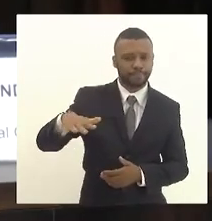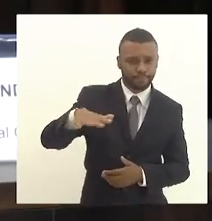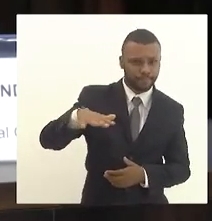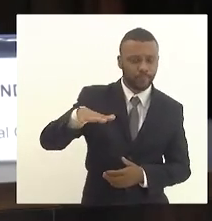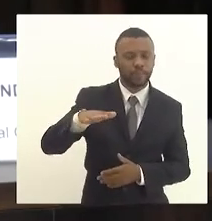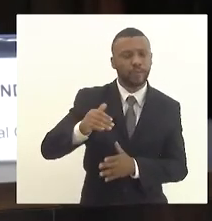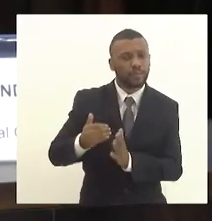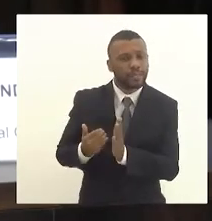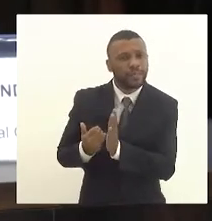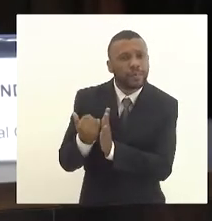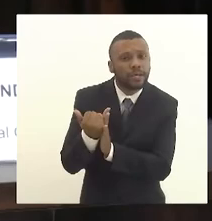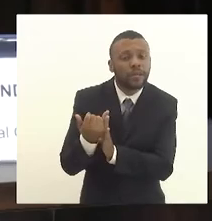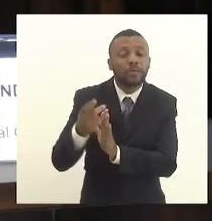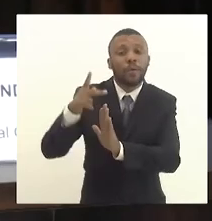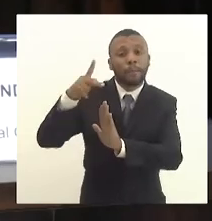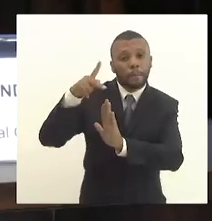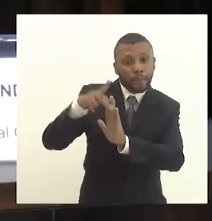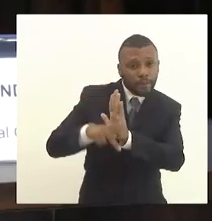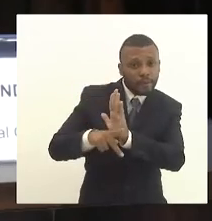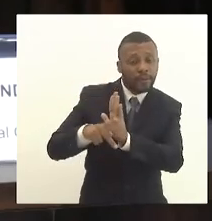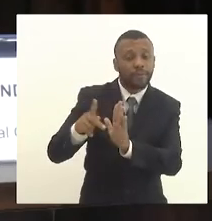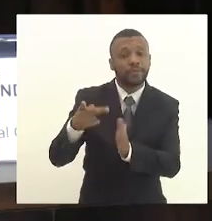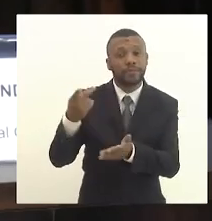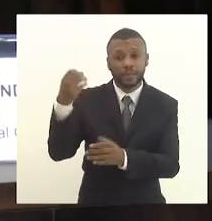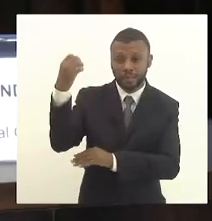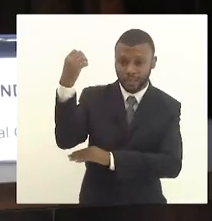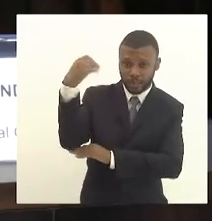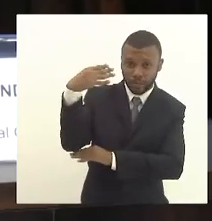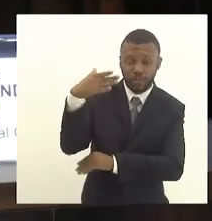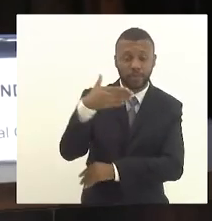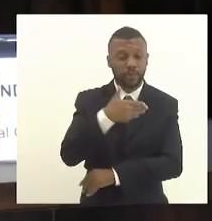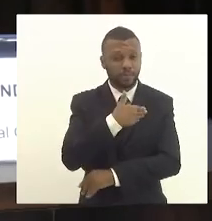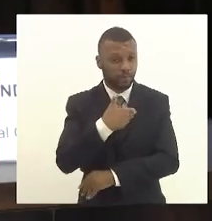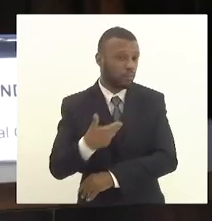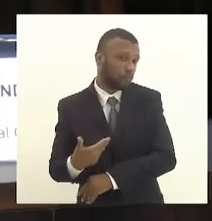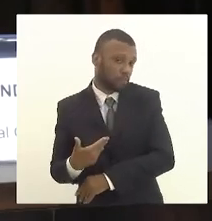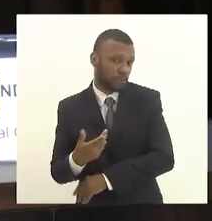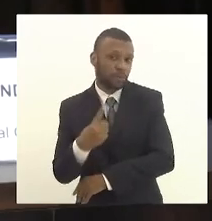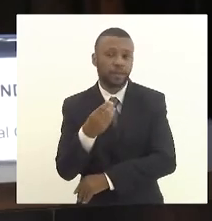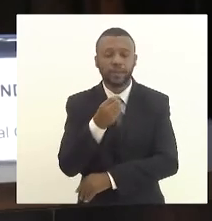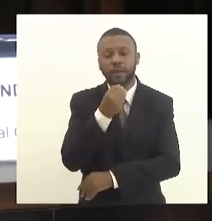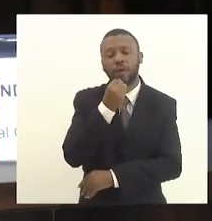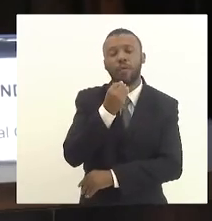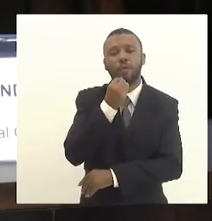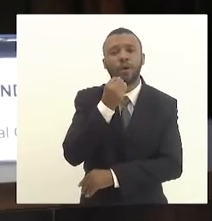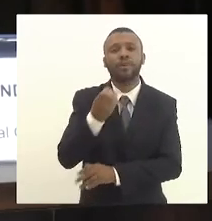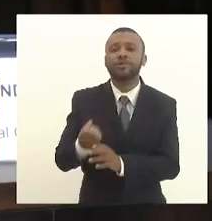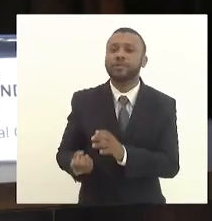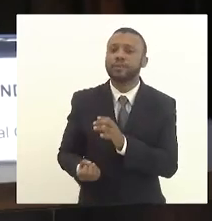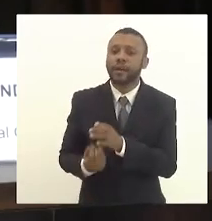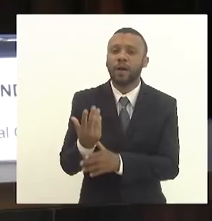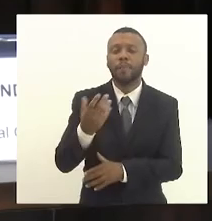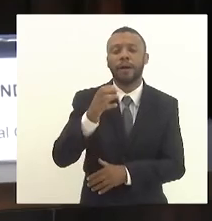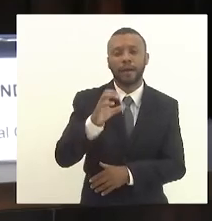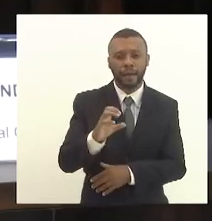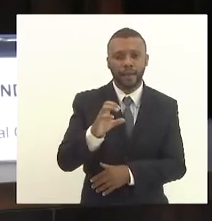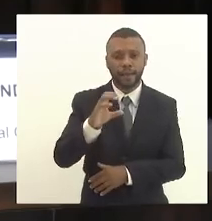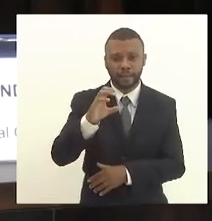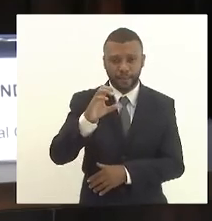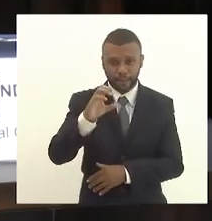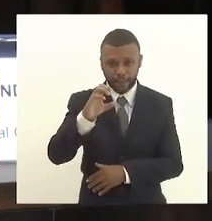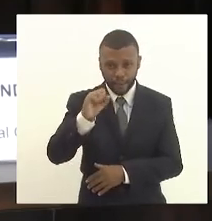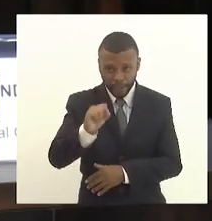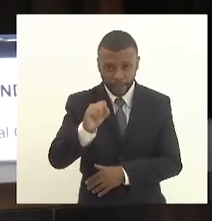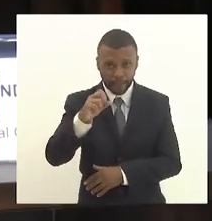seus projetos de iluminação, aí nós teríamos a possibilidade de criar uma SPE específica para isso, também para